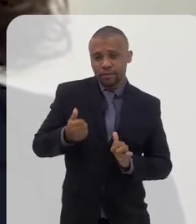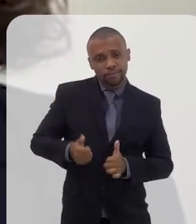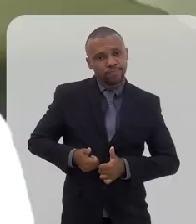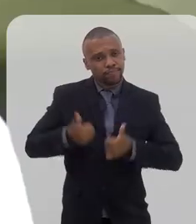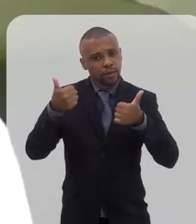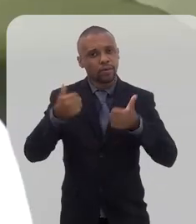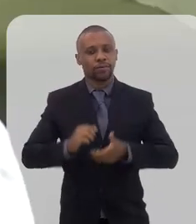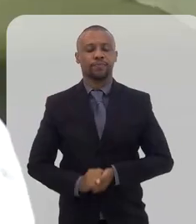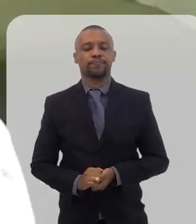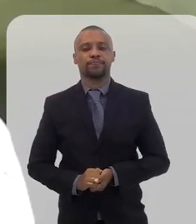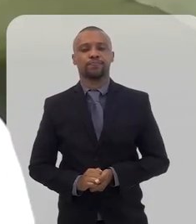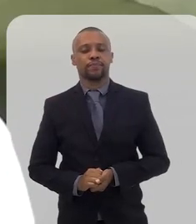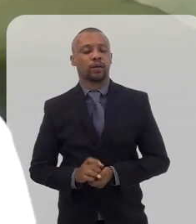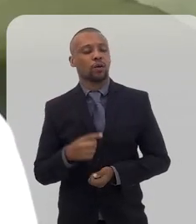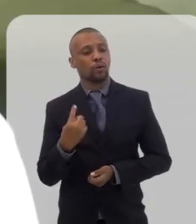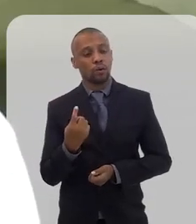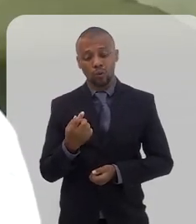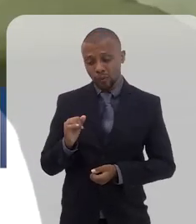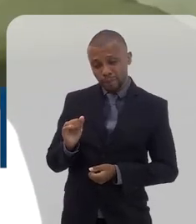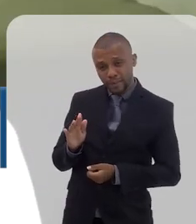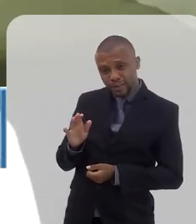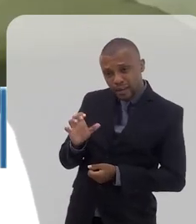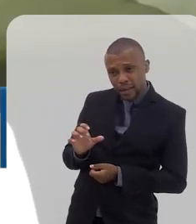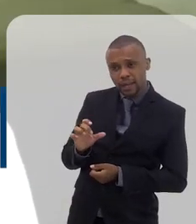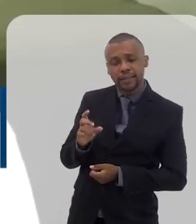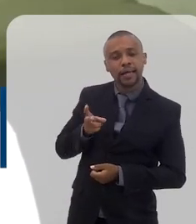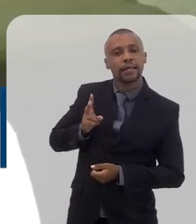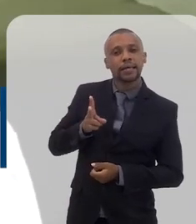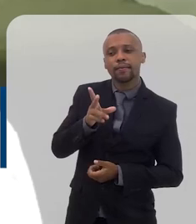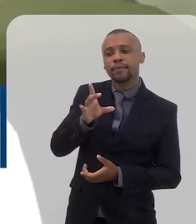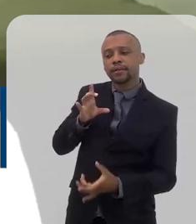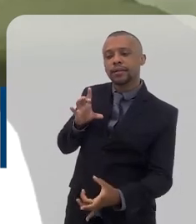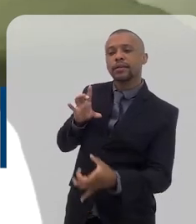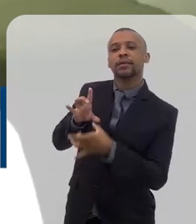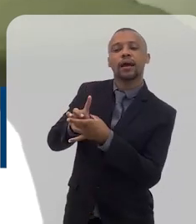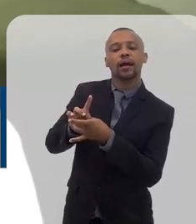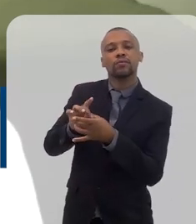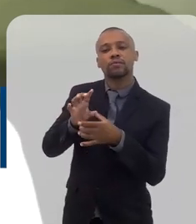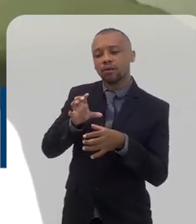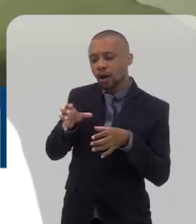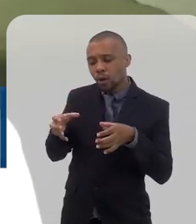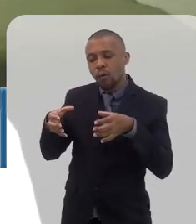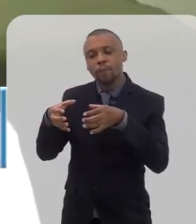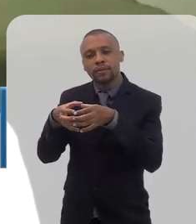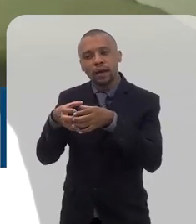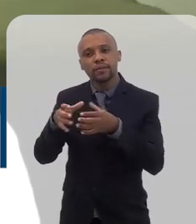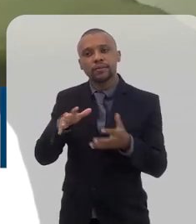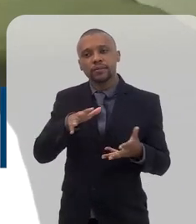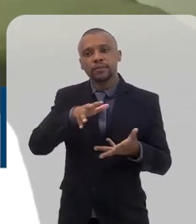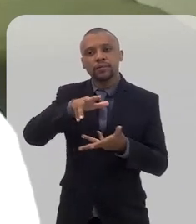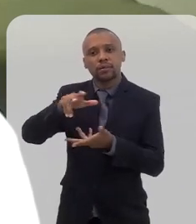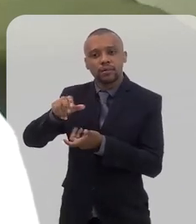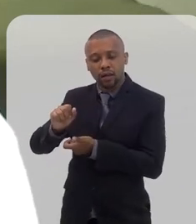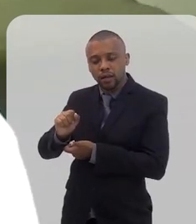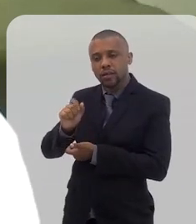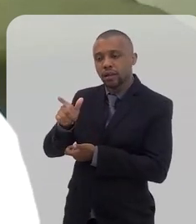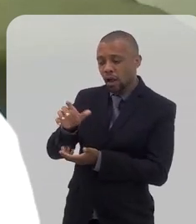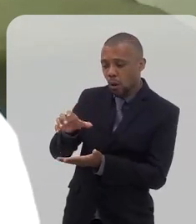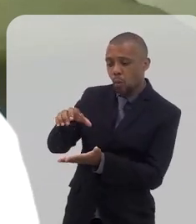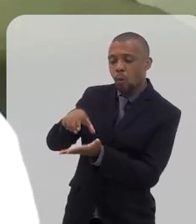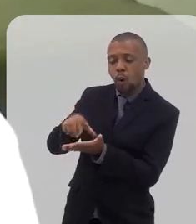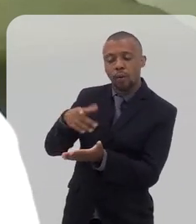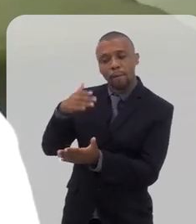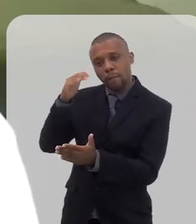O IBGE está sempre ligado na comunidade internacional, digo-se de passagem, é um órgão muito